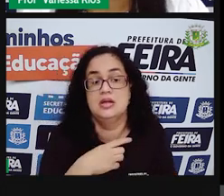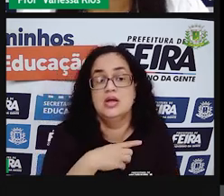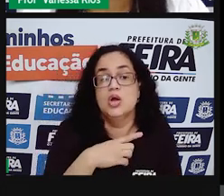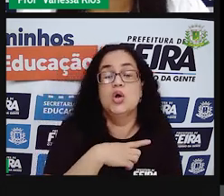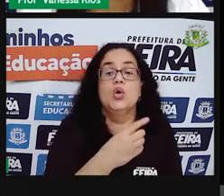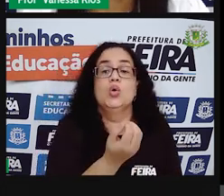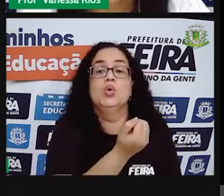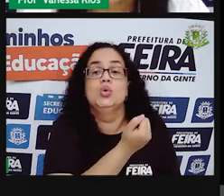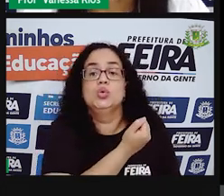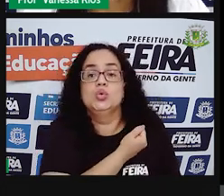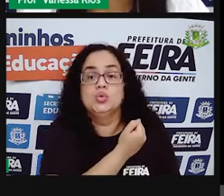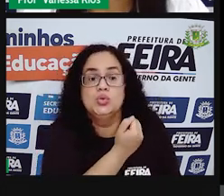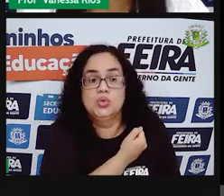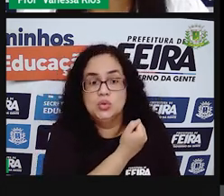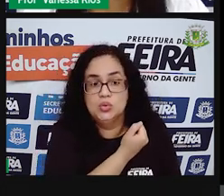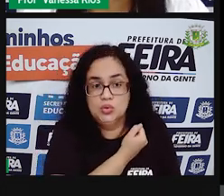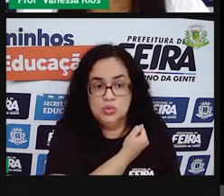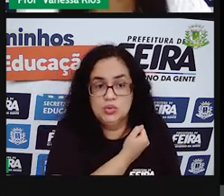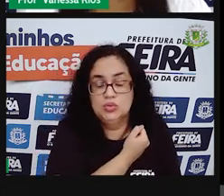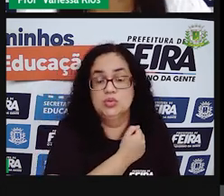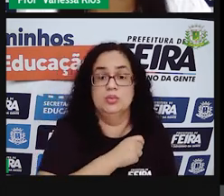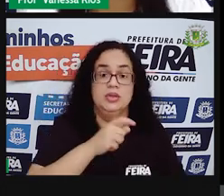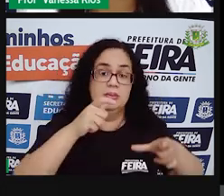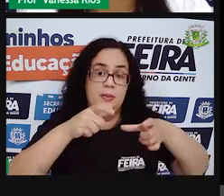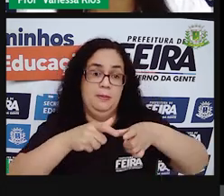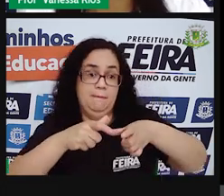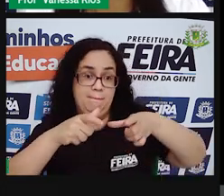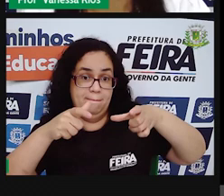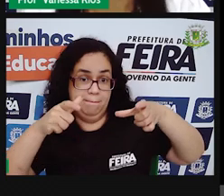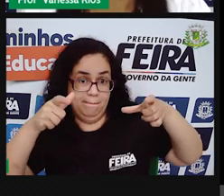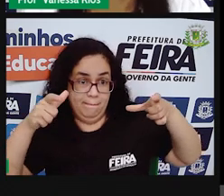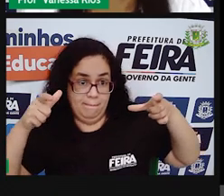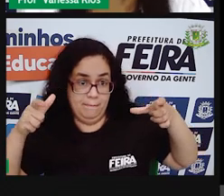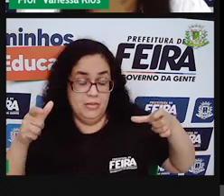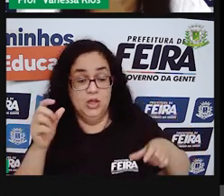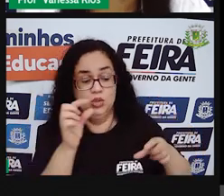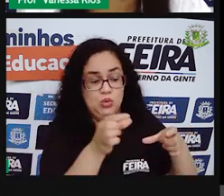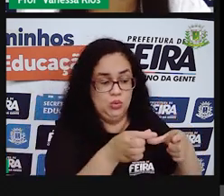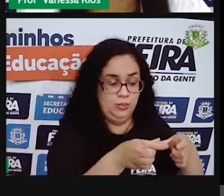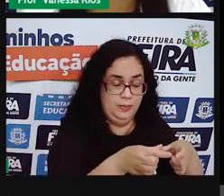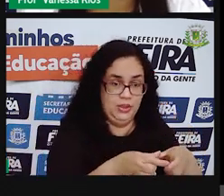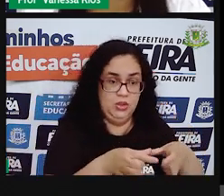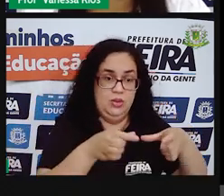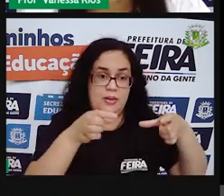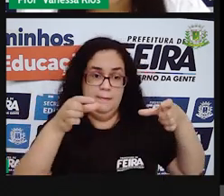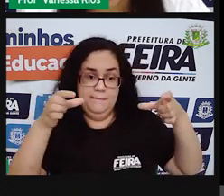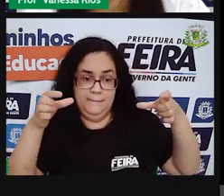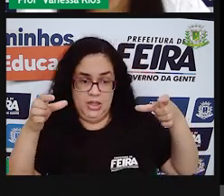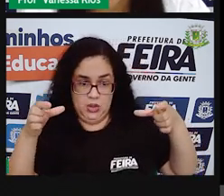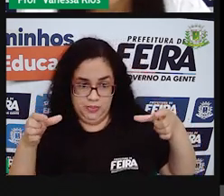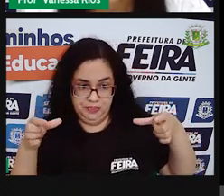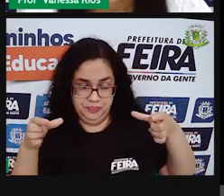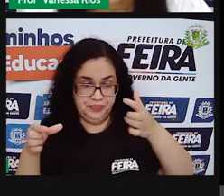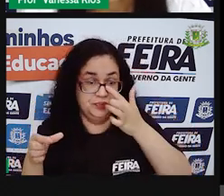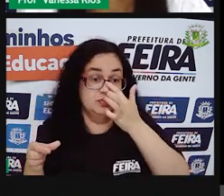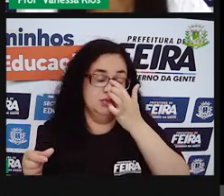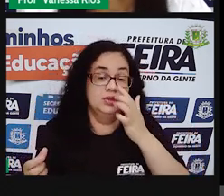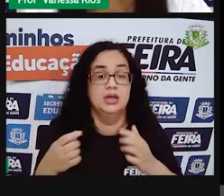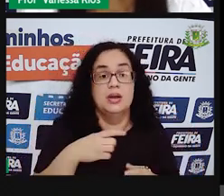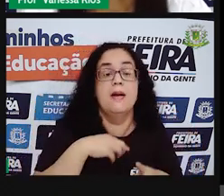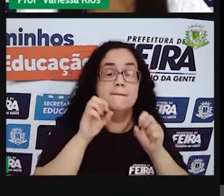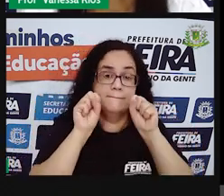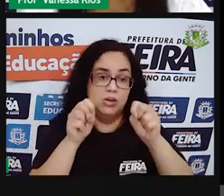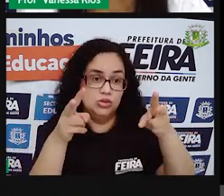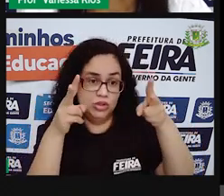os números estão numa ordem crescente, porque eles aparecem aí do menor para um valor maior. E a gente